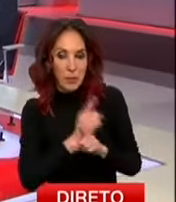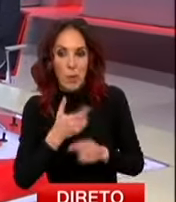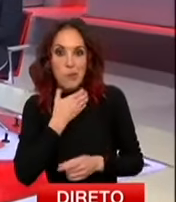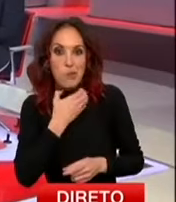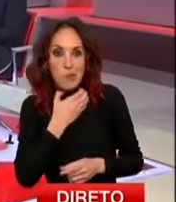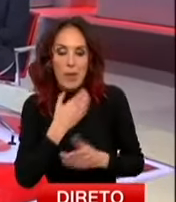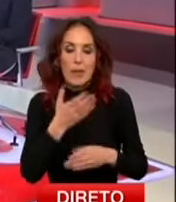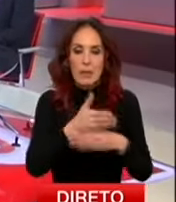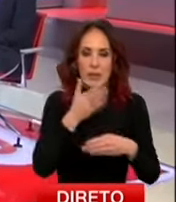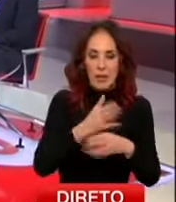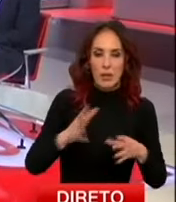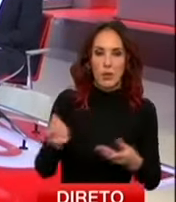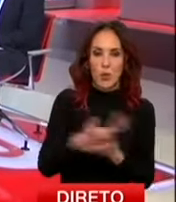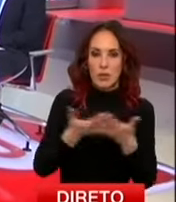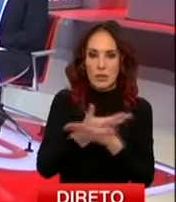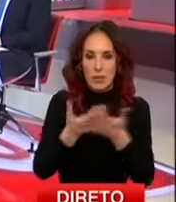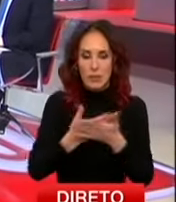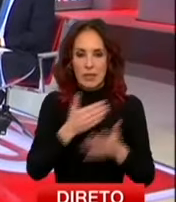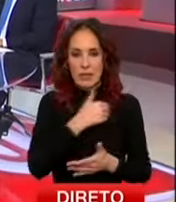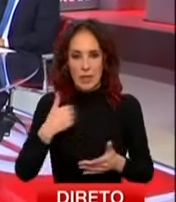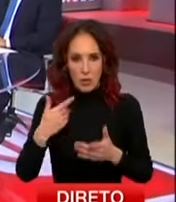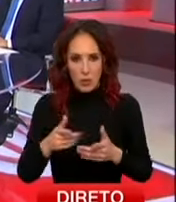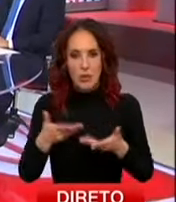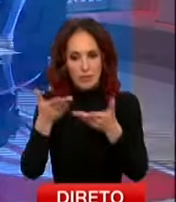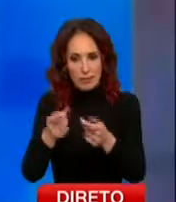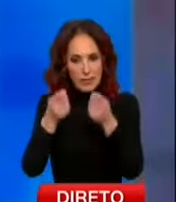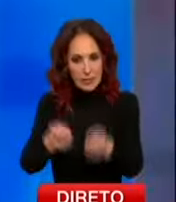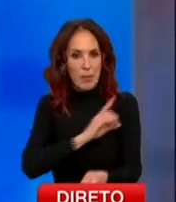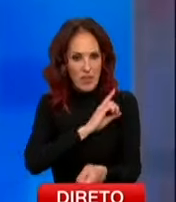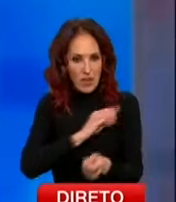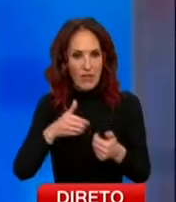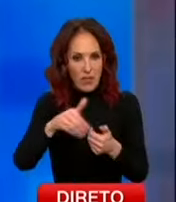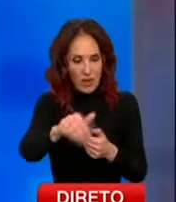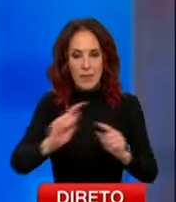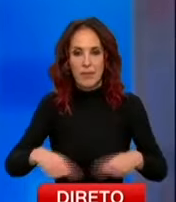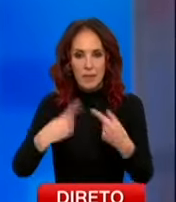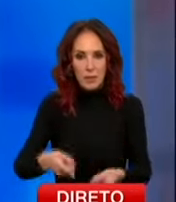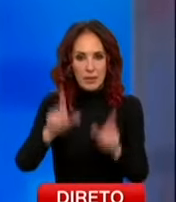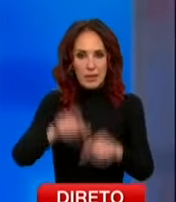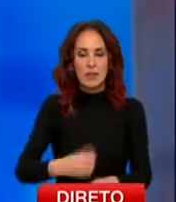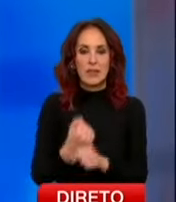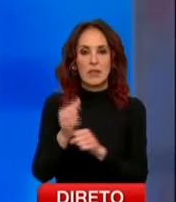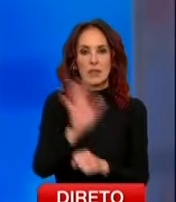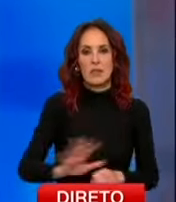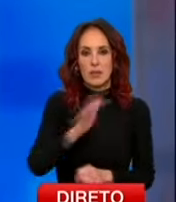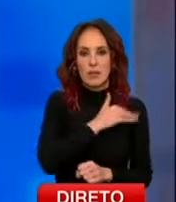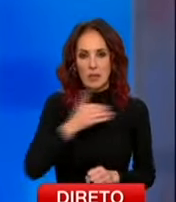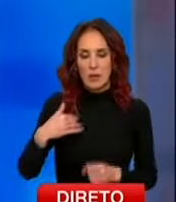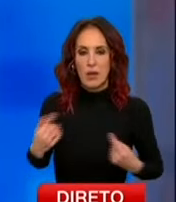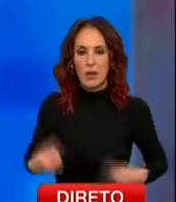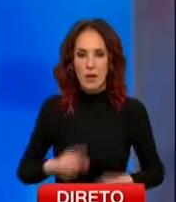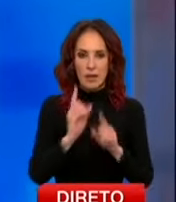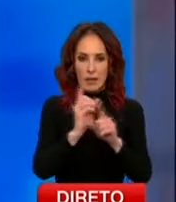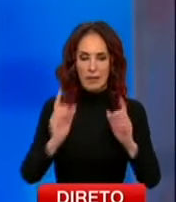dado do orçamento da Saúde vai para privados isso pode ser racionalizado dizer isso eh depois nós temos também que um serviço Nacional de saúde